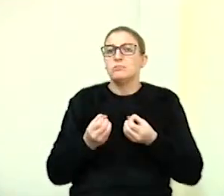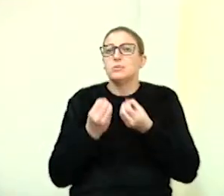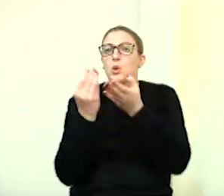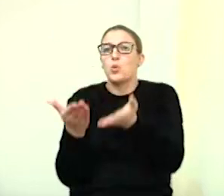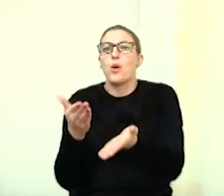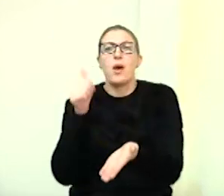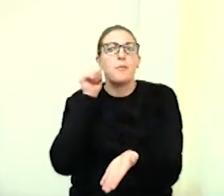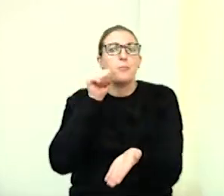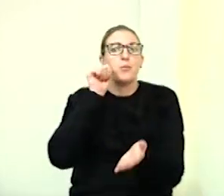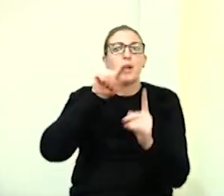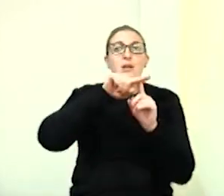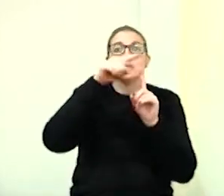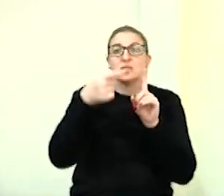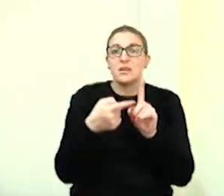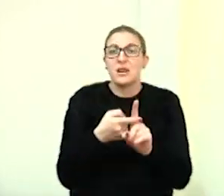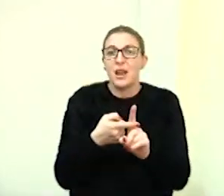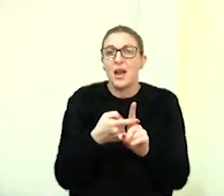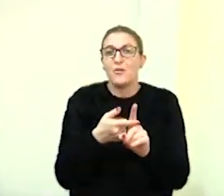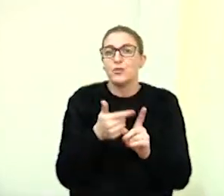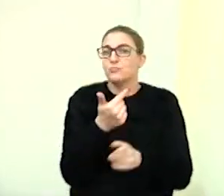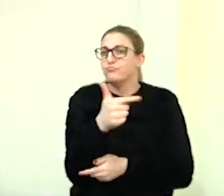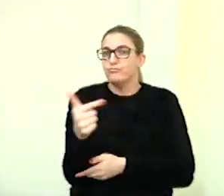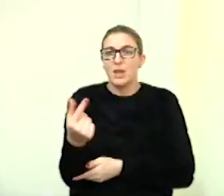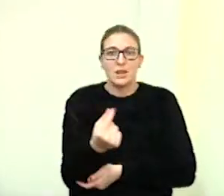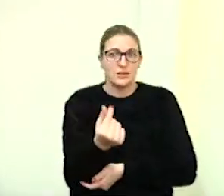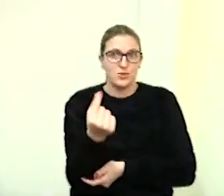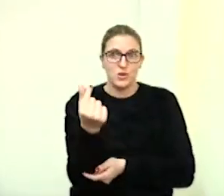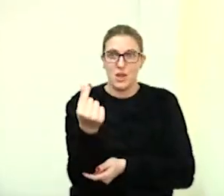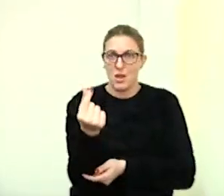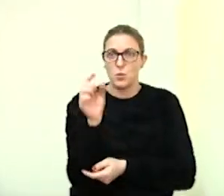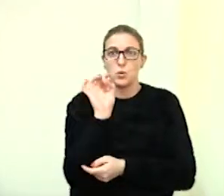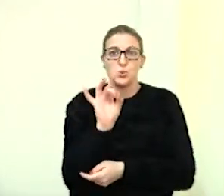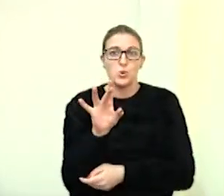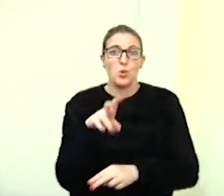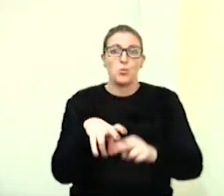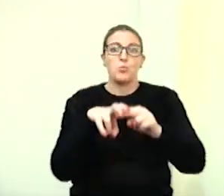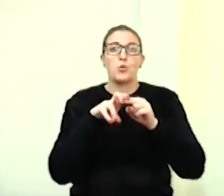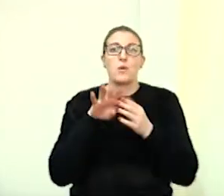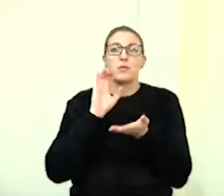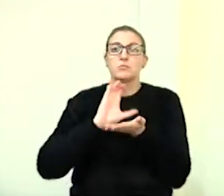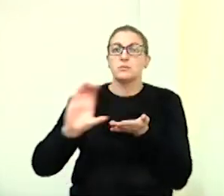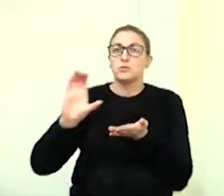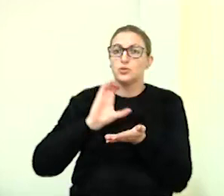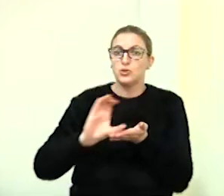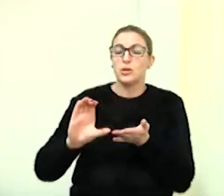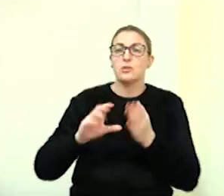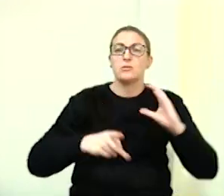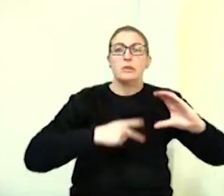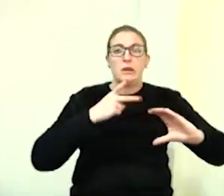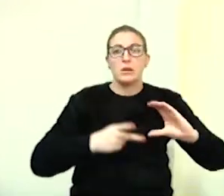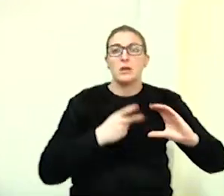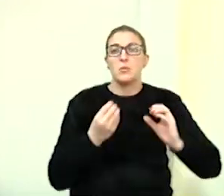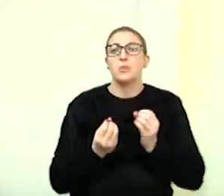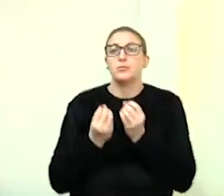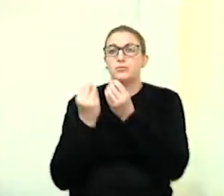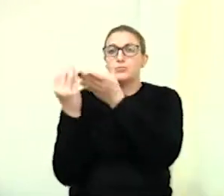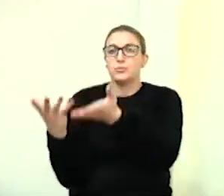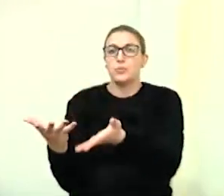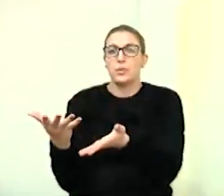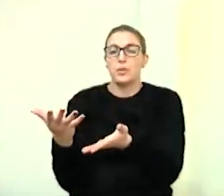dinheiro, graças ao dinheiro da Câmara de Vereadores que foi distribuída a cesta básica, e que já se foi.